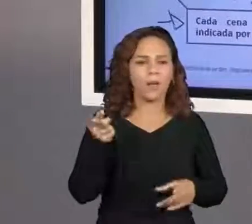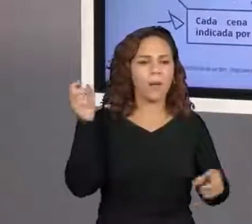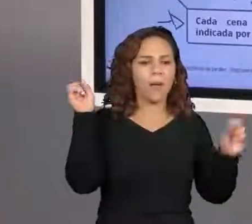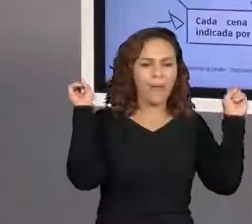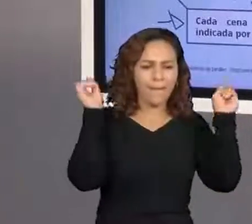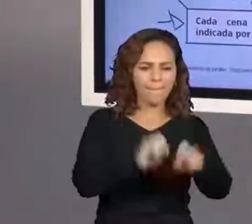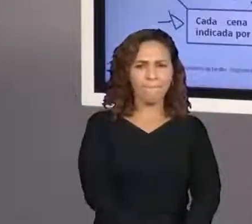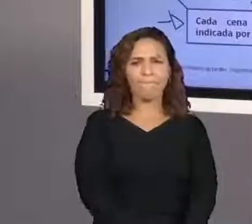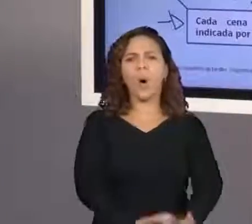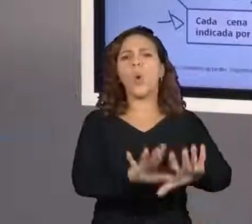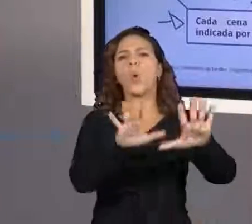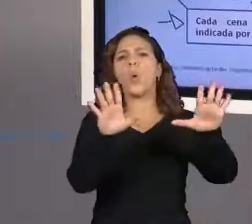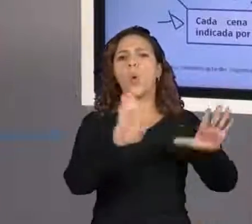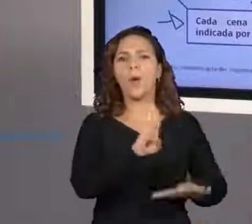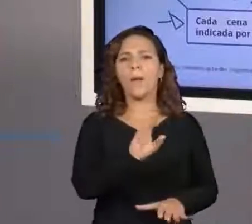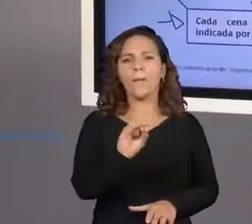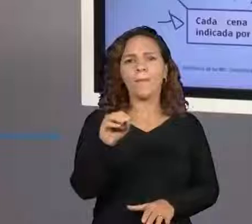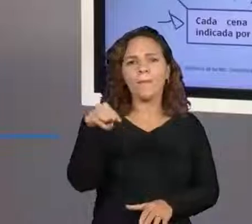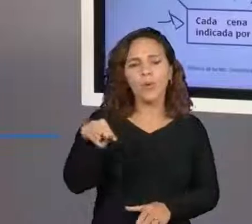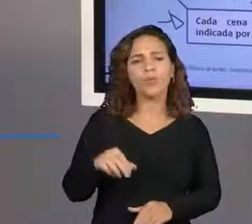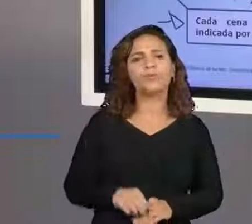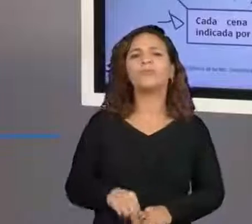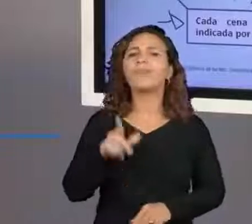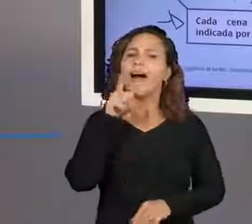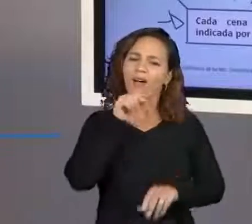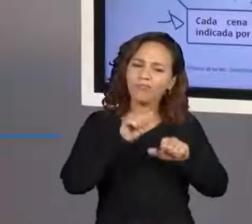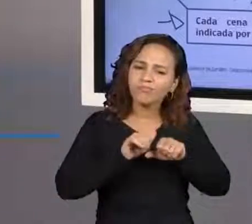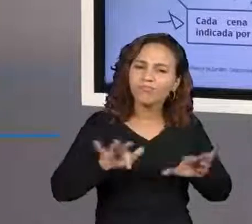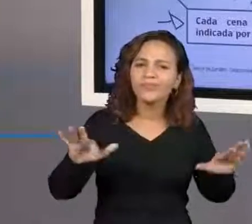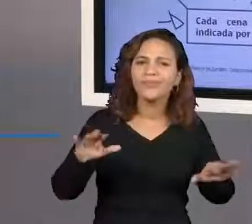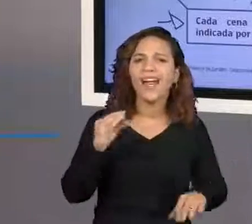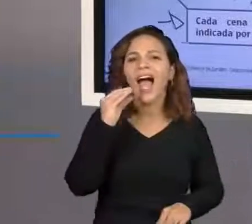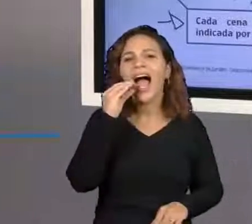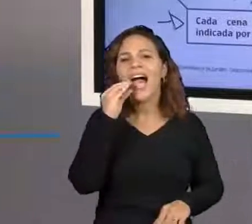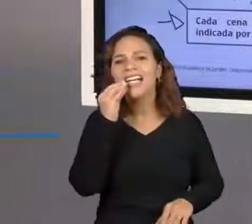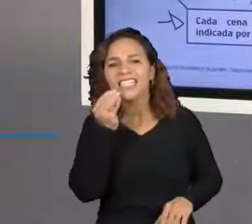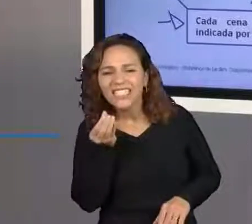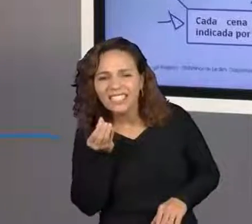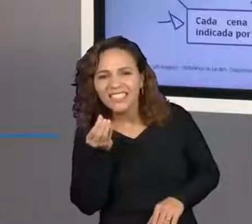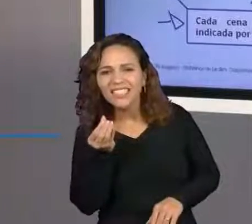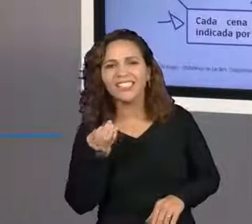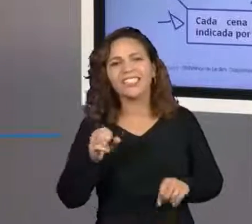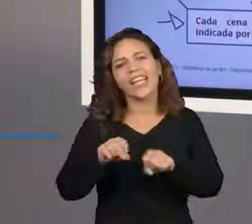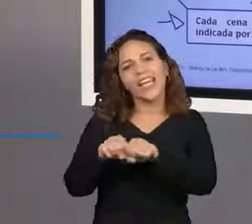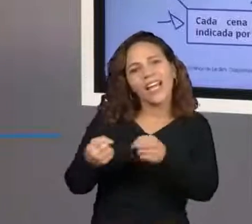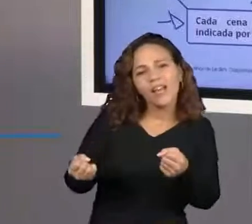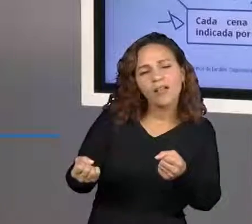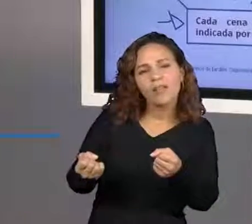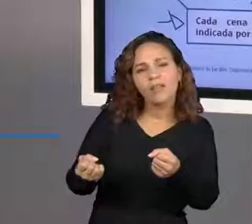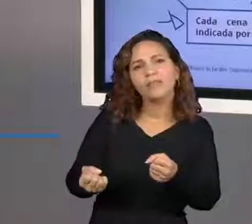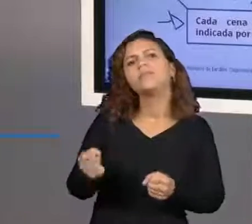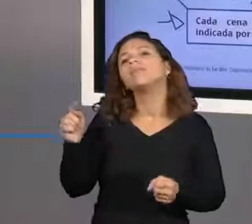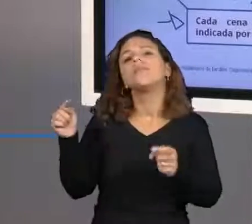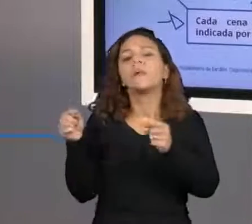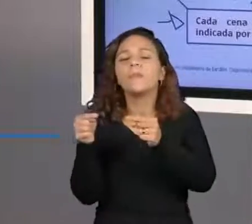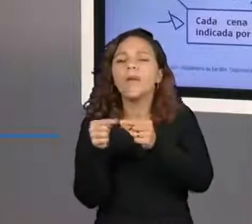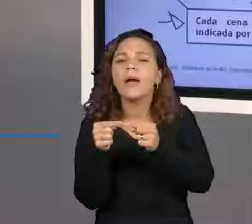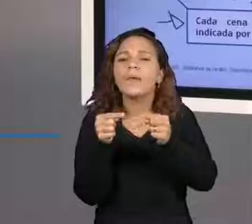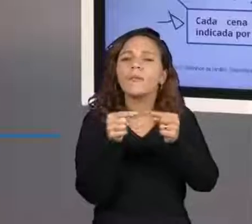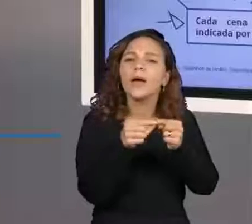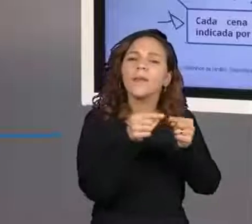explosão, o splash, o barulho de uma água, o crack, o barulho de algo quebrando. Esses ruídos são representados aí